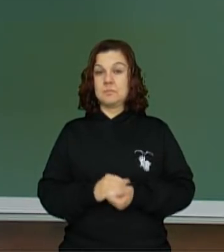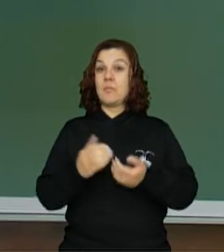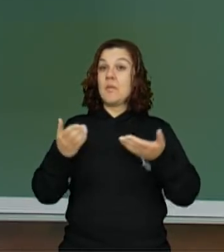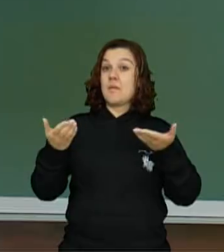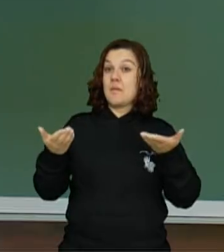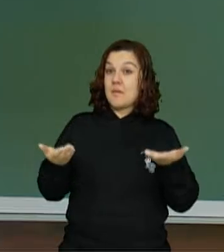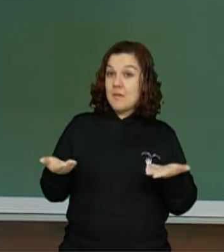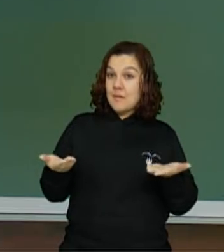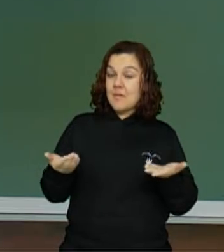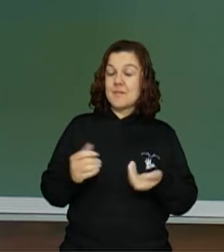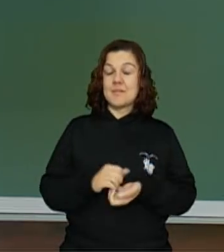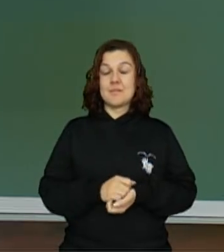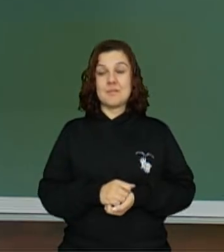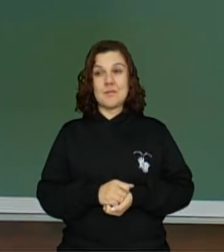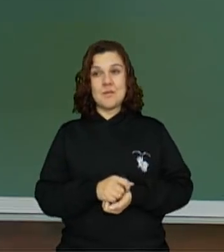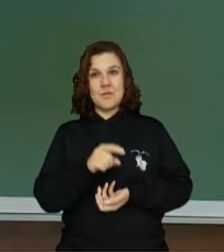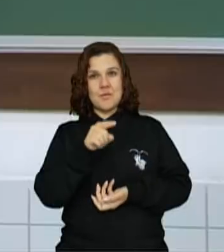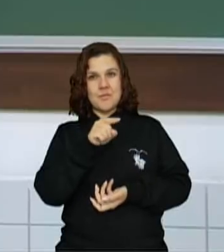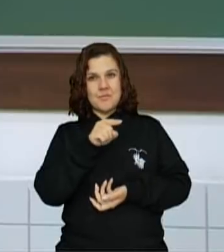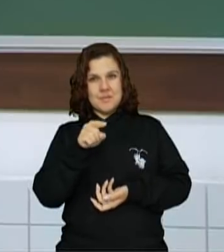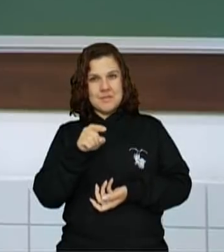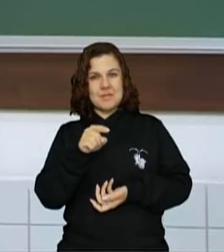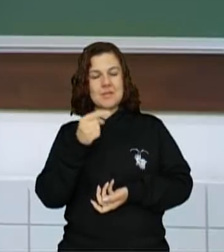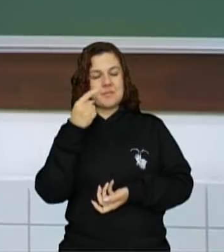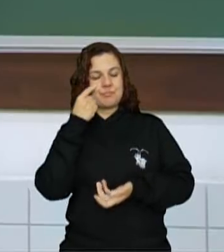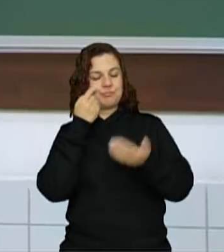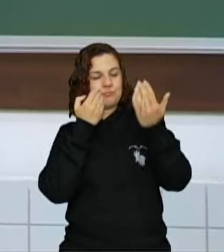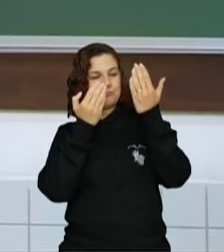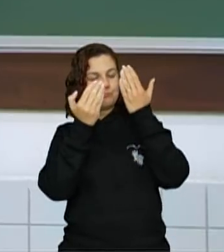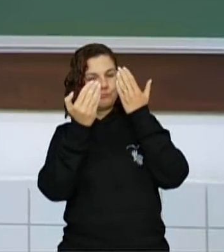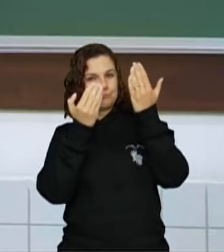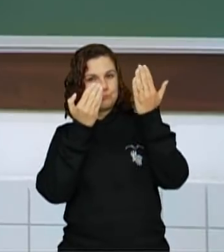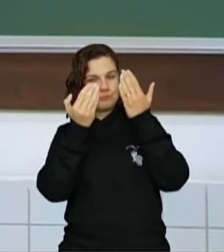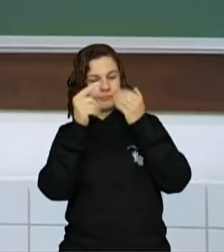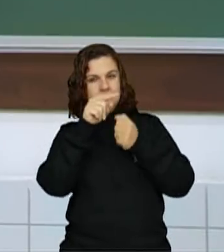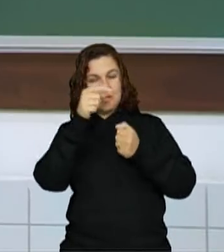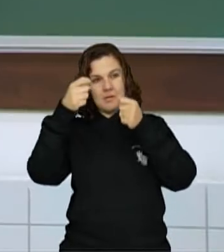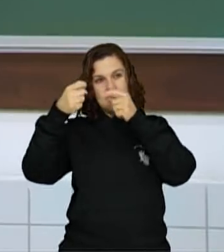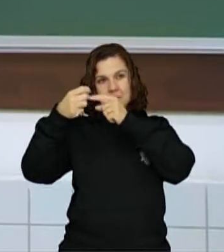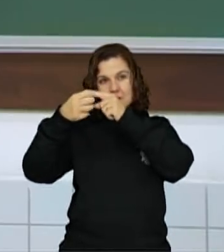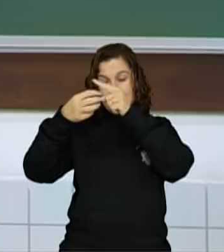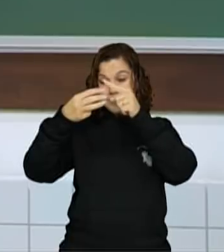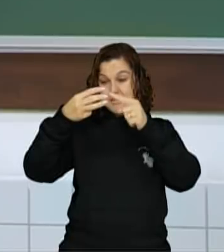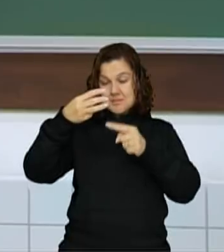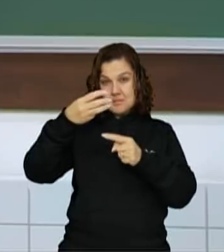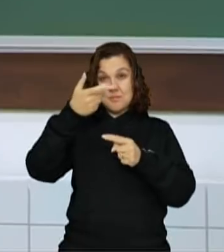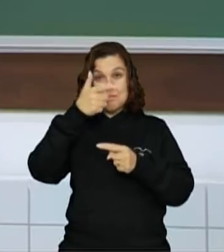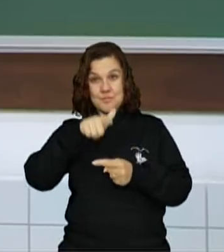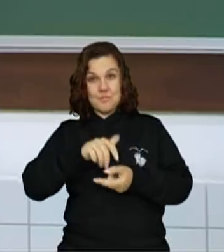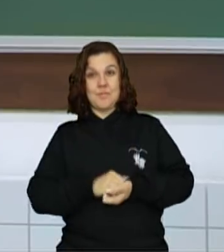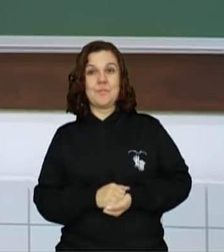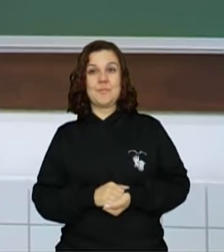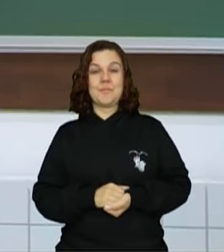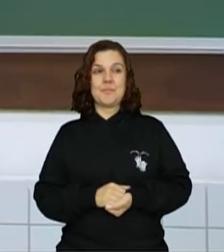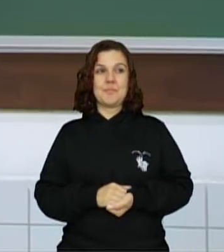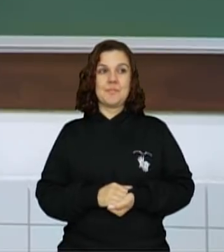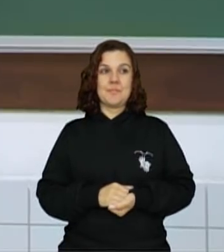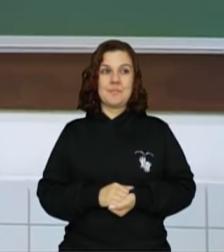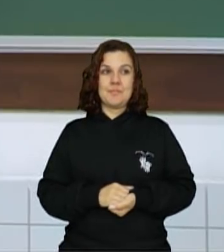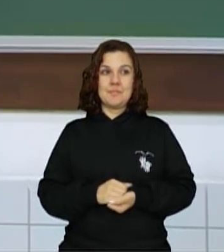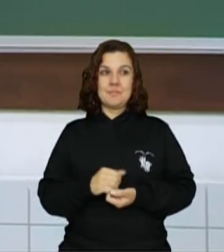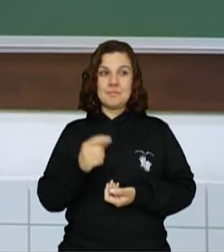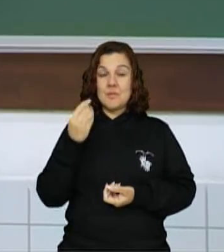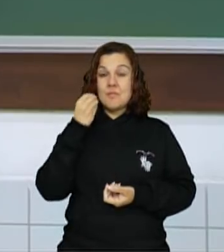dever. Então, vocês analisarão todas essas questões novamente e